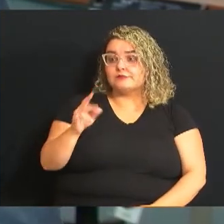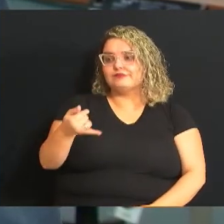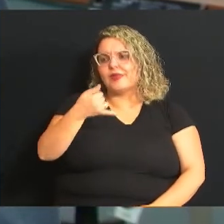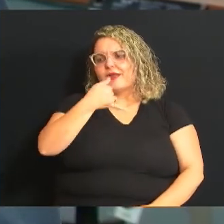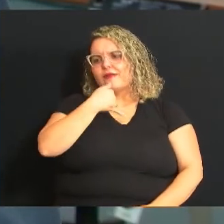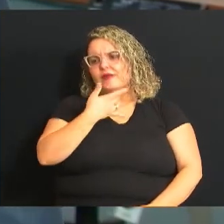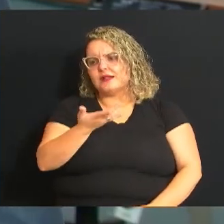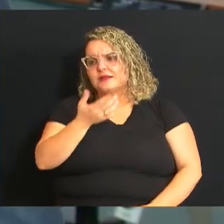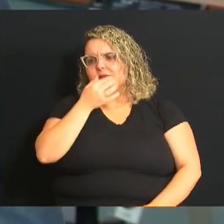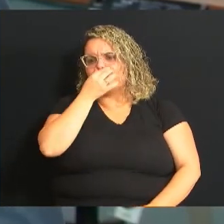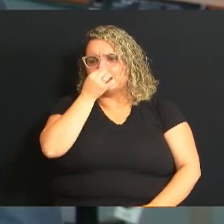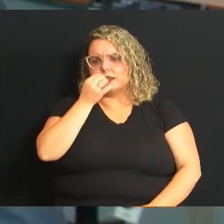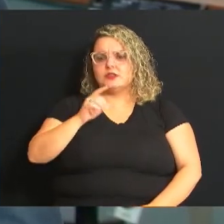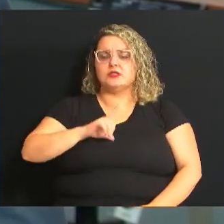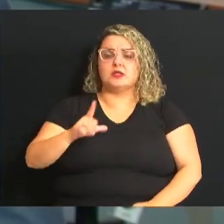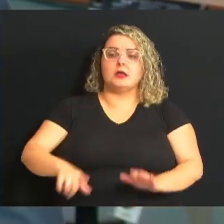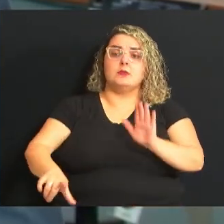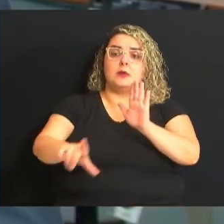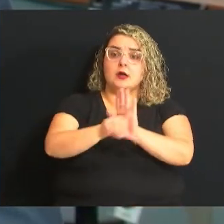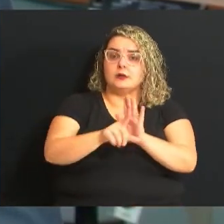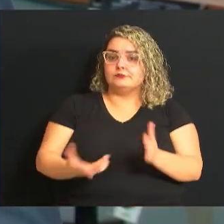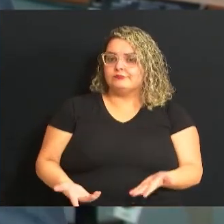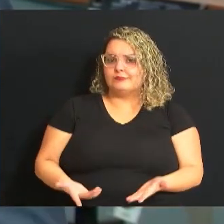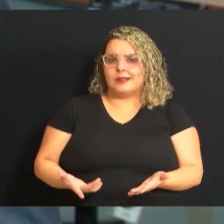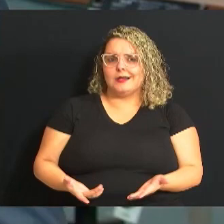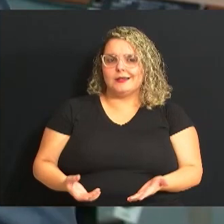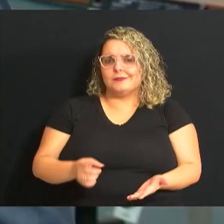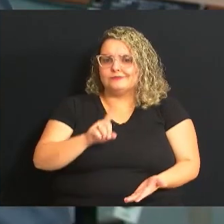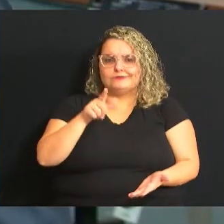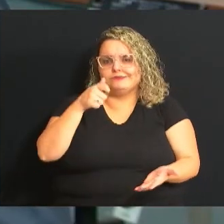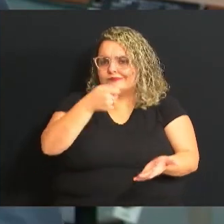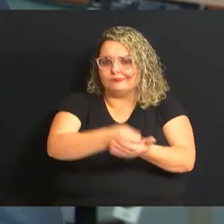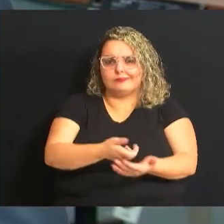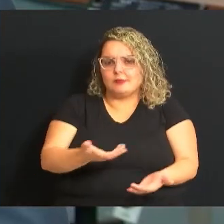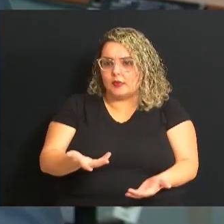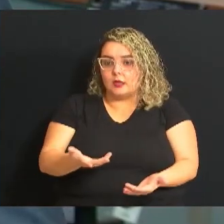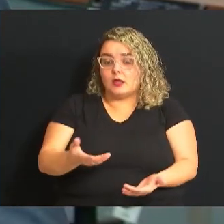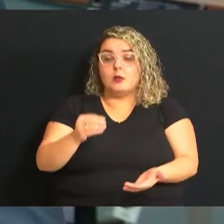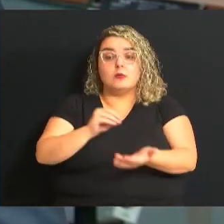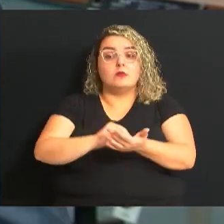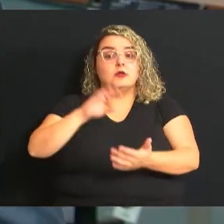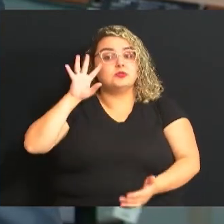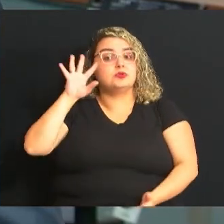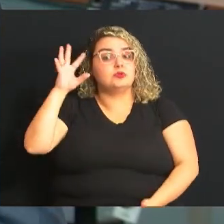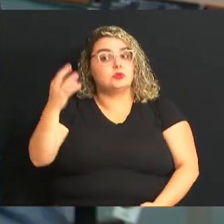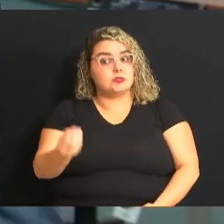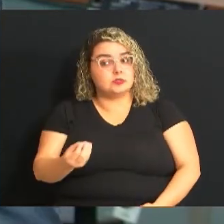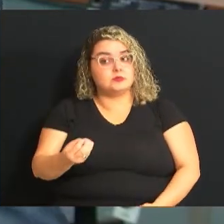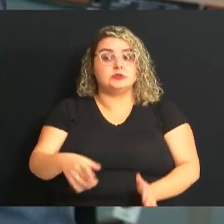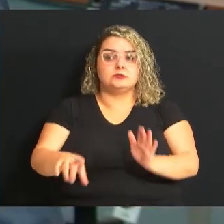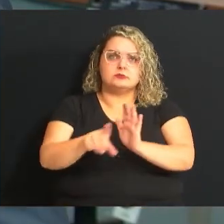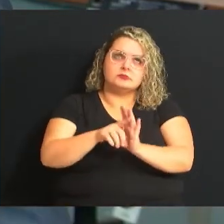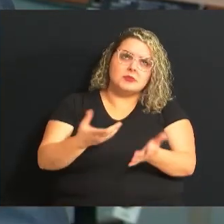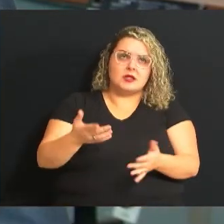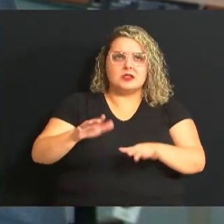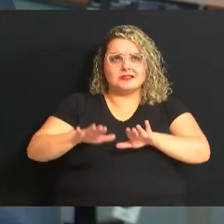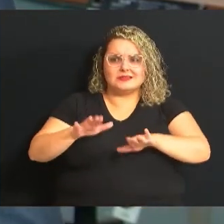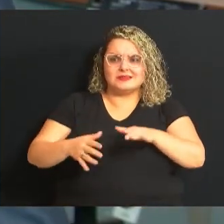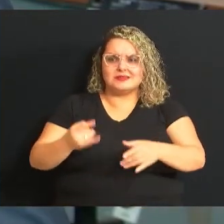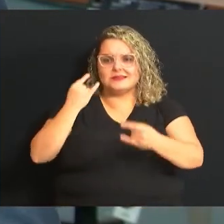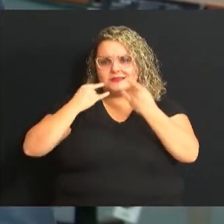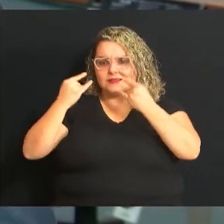um documento legislativo chamado requerimento. Preocupado com o cumprimento da lei de assistência religiosa no município de